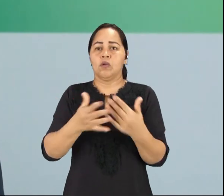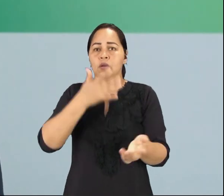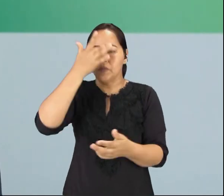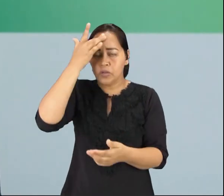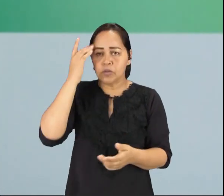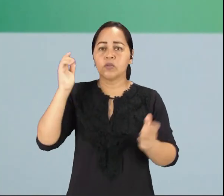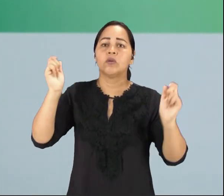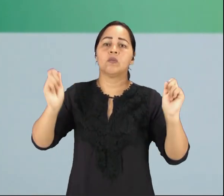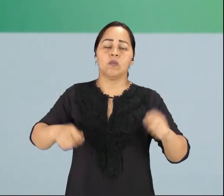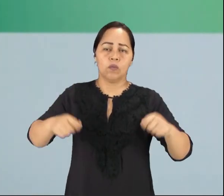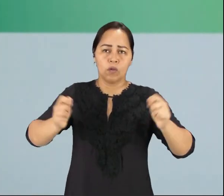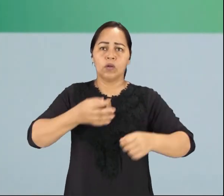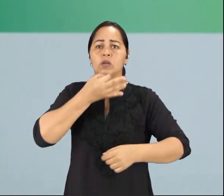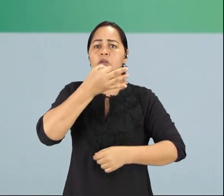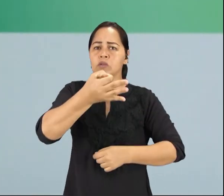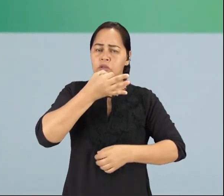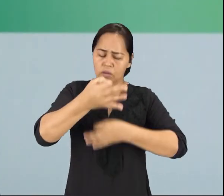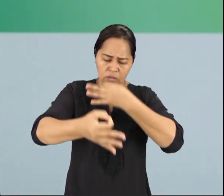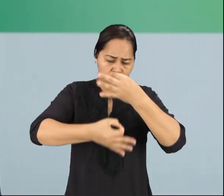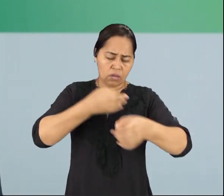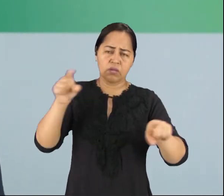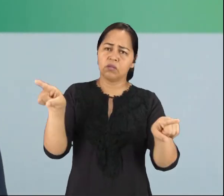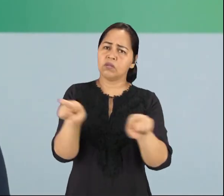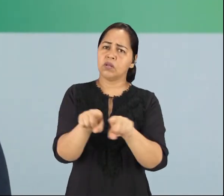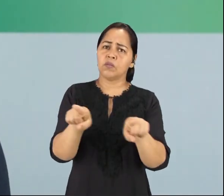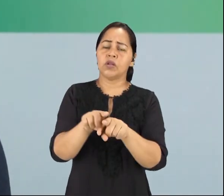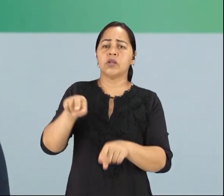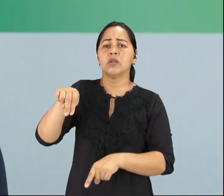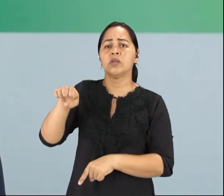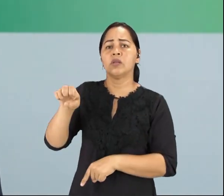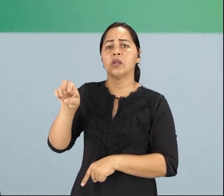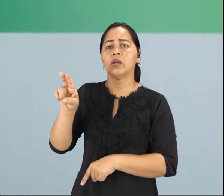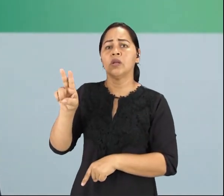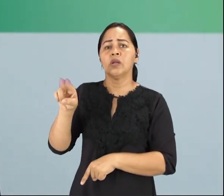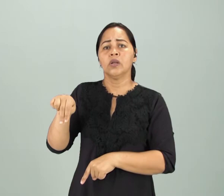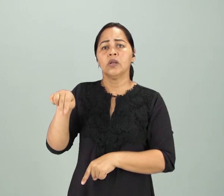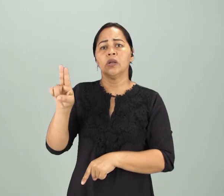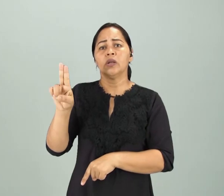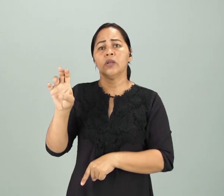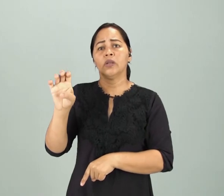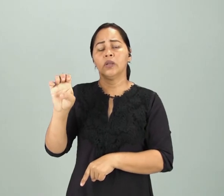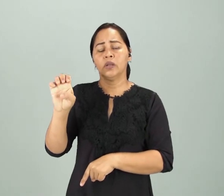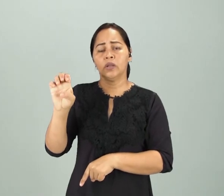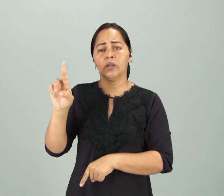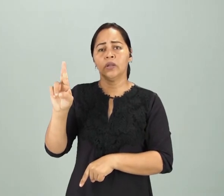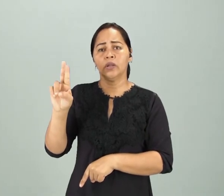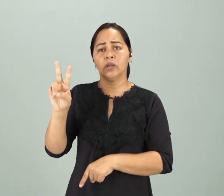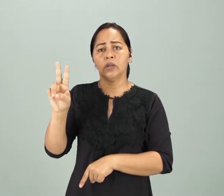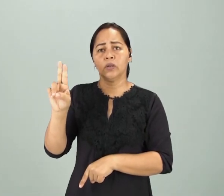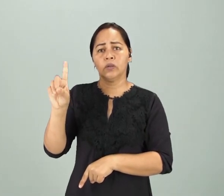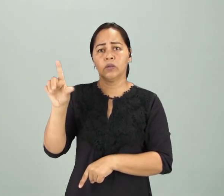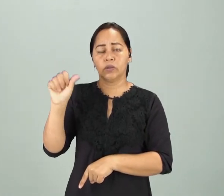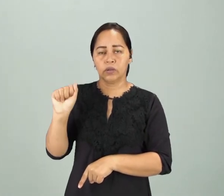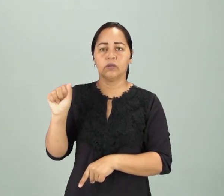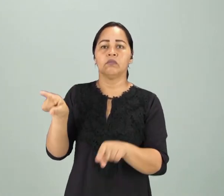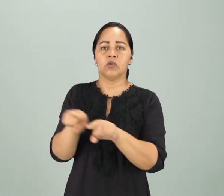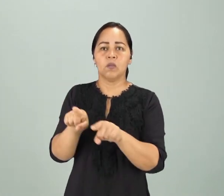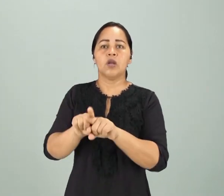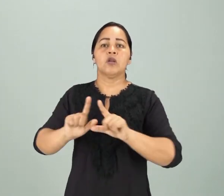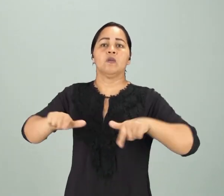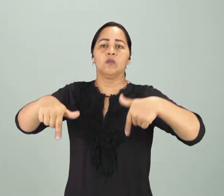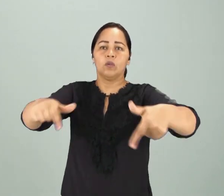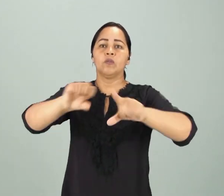ter voz ativa na sociedade. E Neruda foi um grande homem que defendeu grandes causas. Então, temos aí